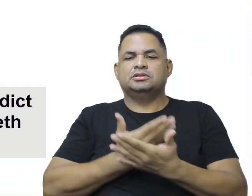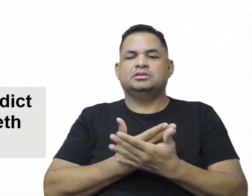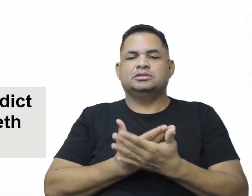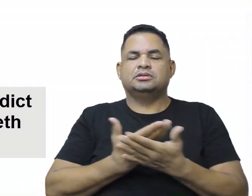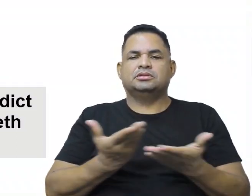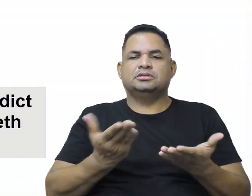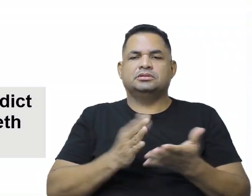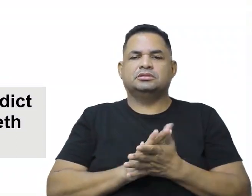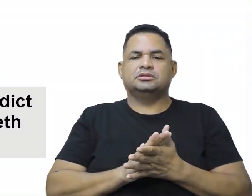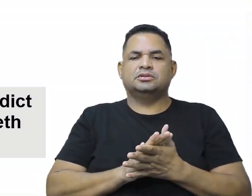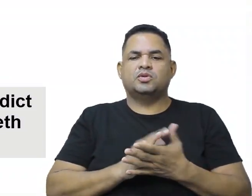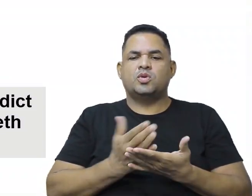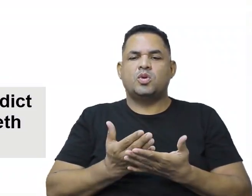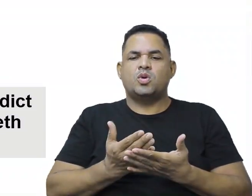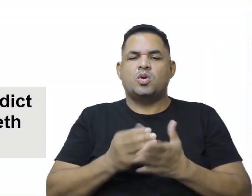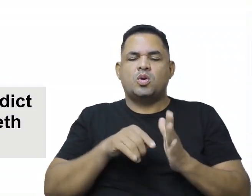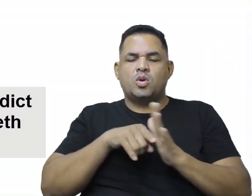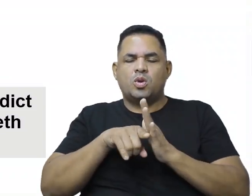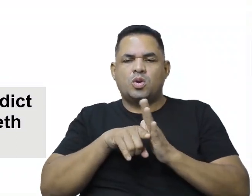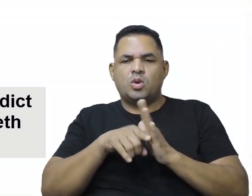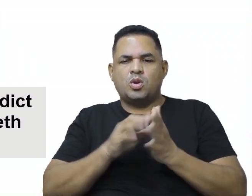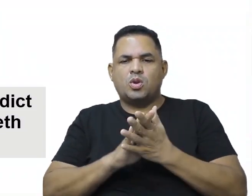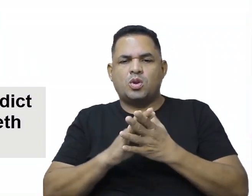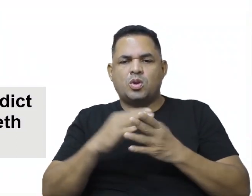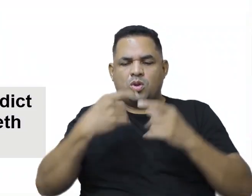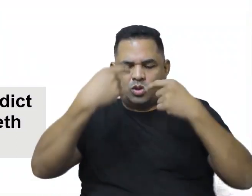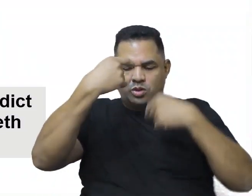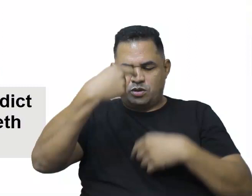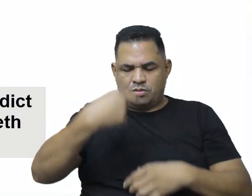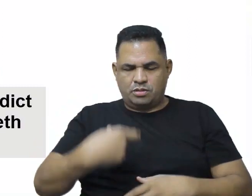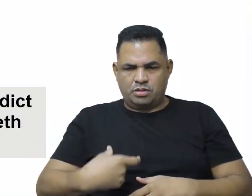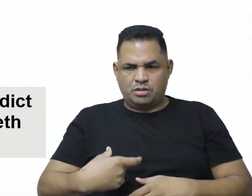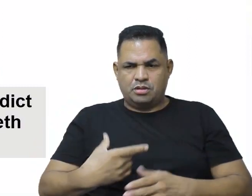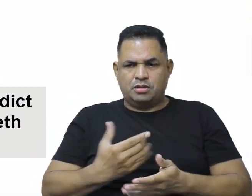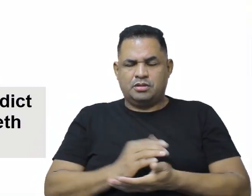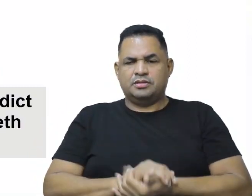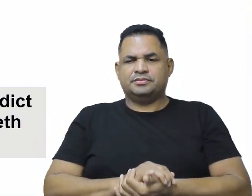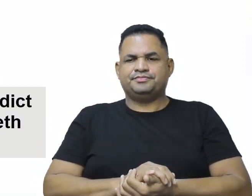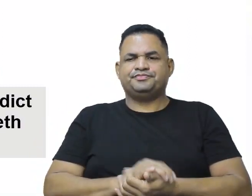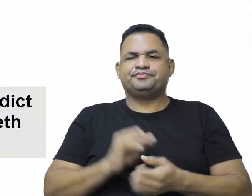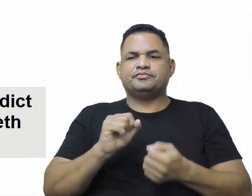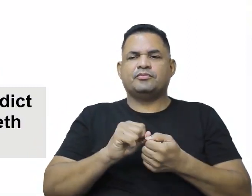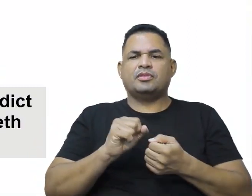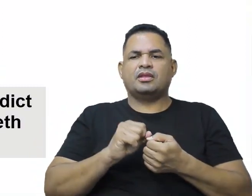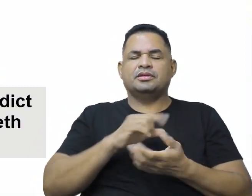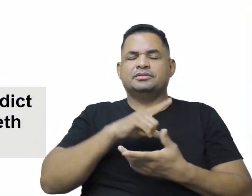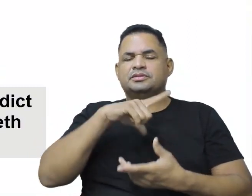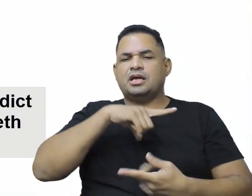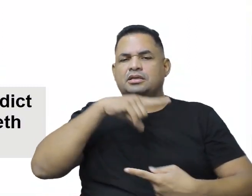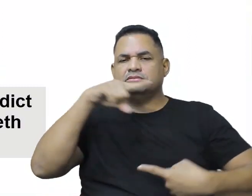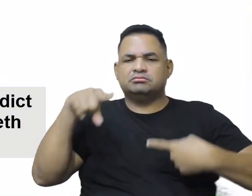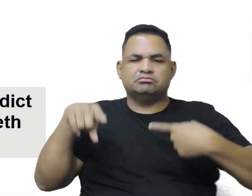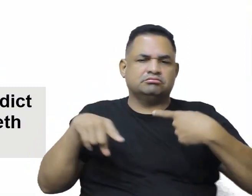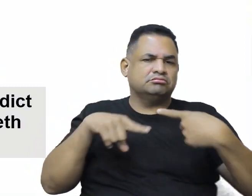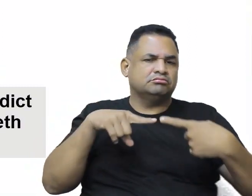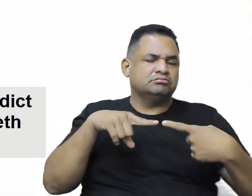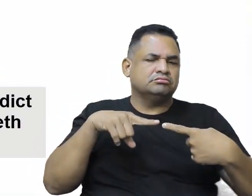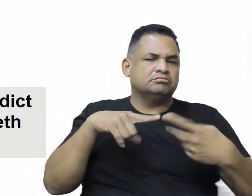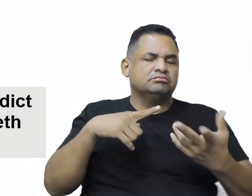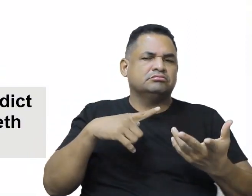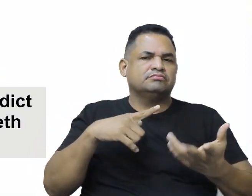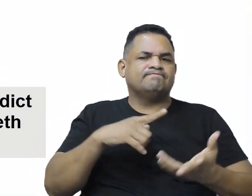da personalidade o quanto que a cultura Ela Faz esse papel de